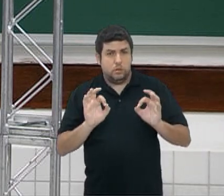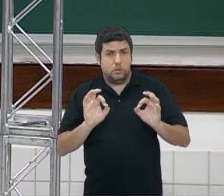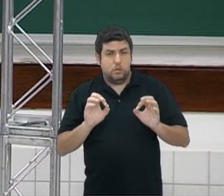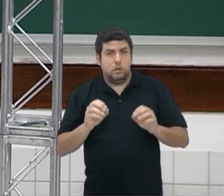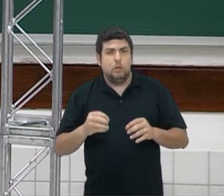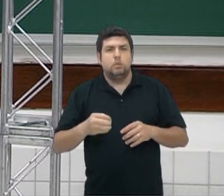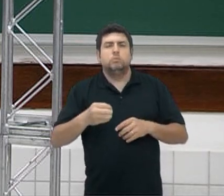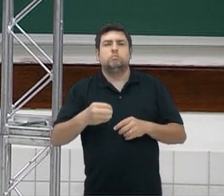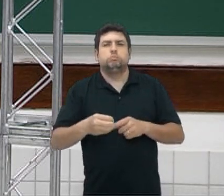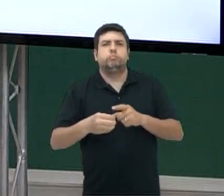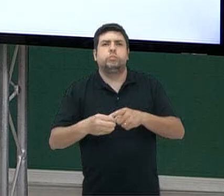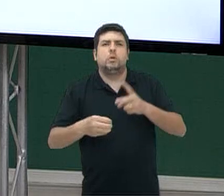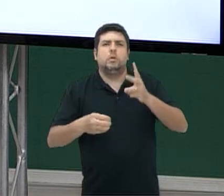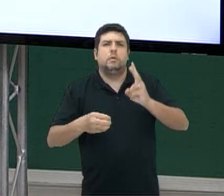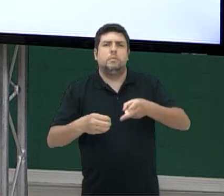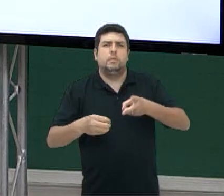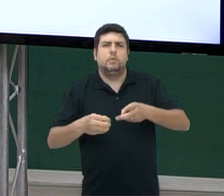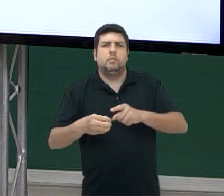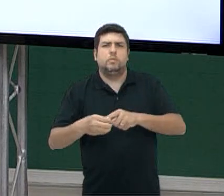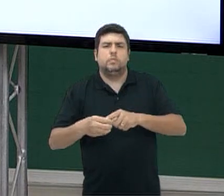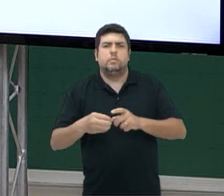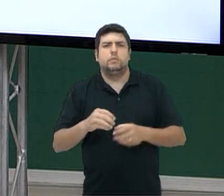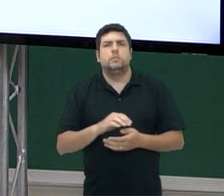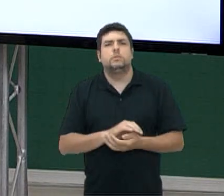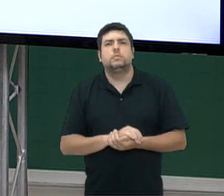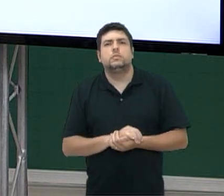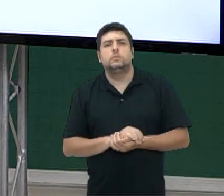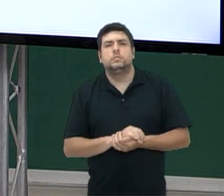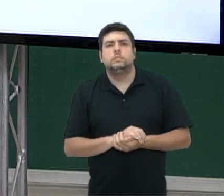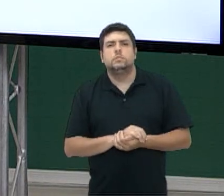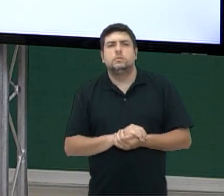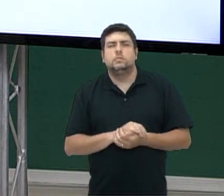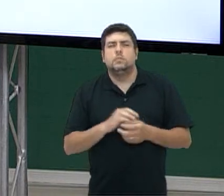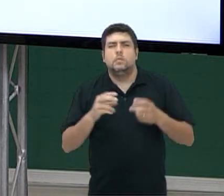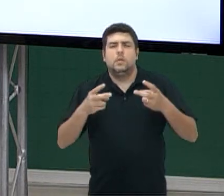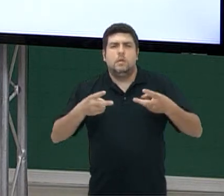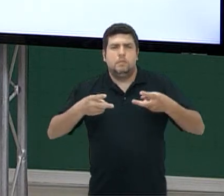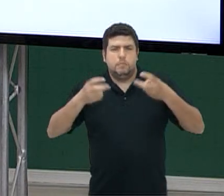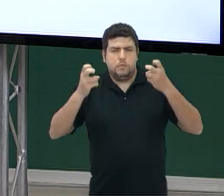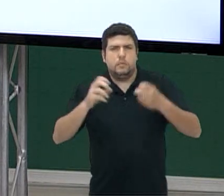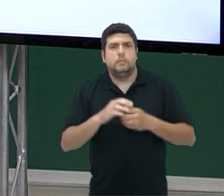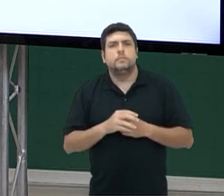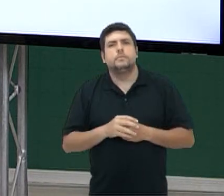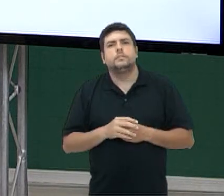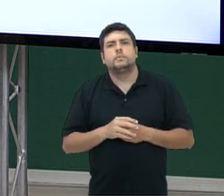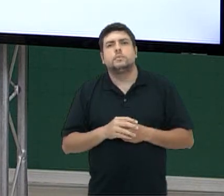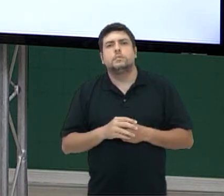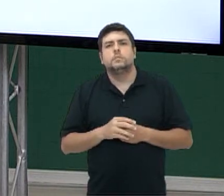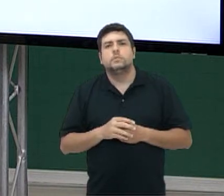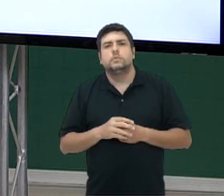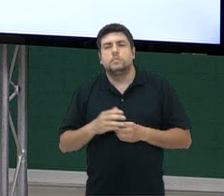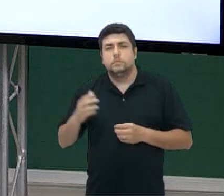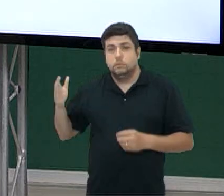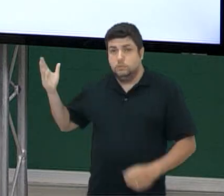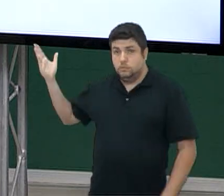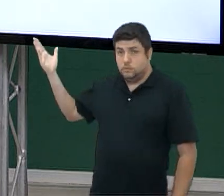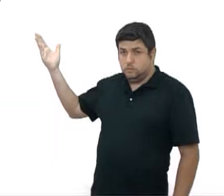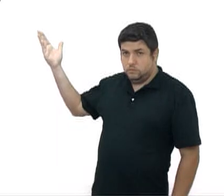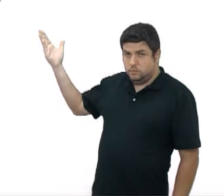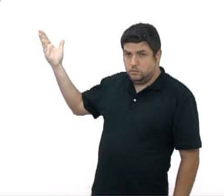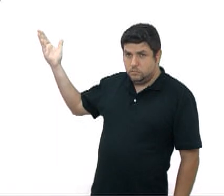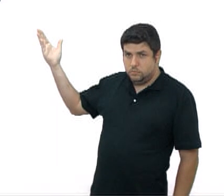certo? Bem, veja o que que acontece aqui. No caso do princípio da conservação de energia, ele fala o